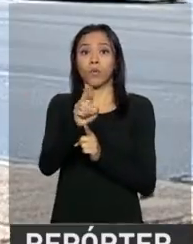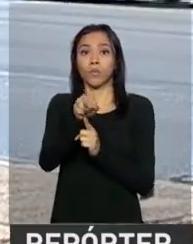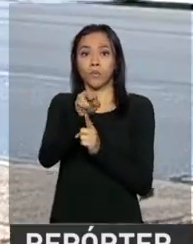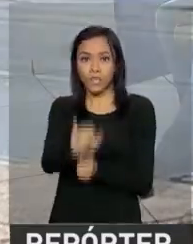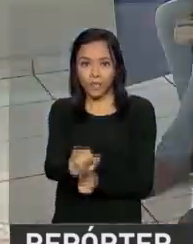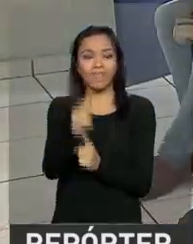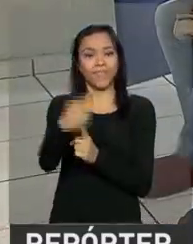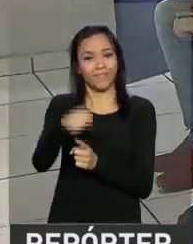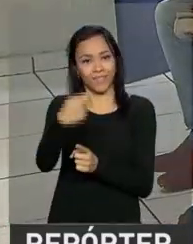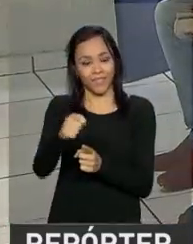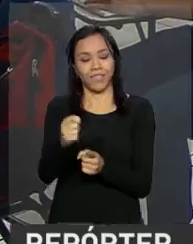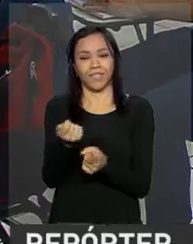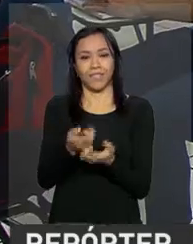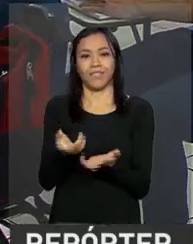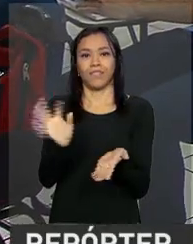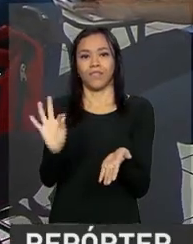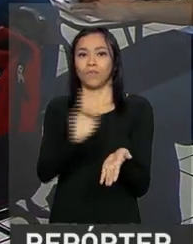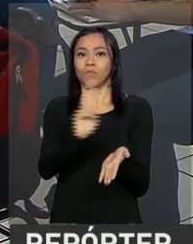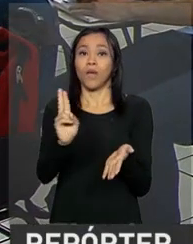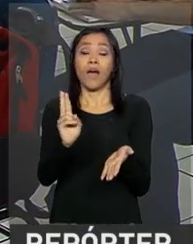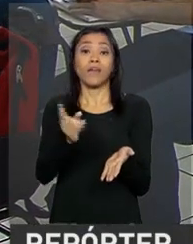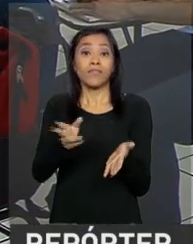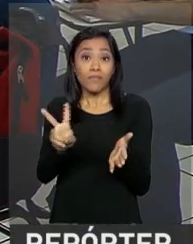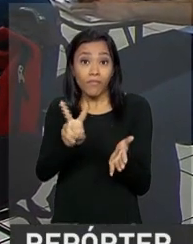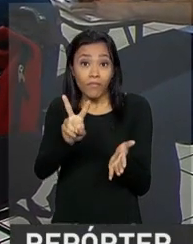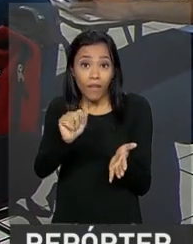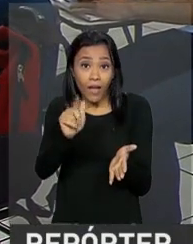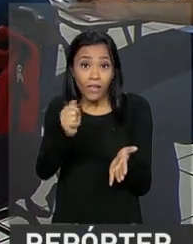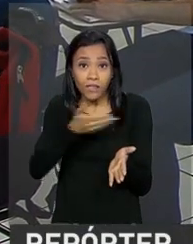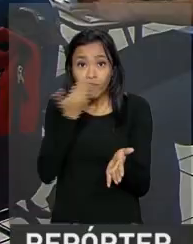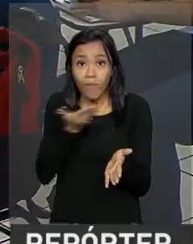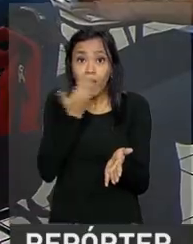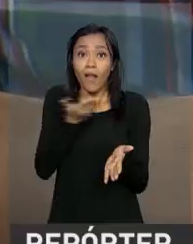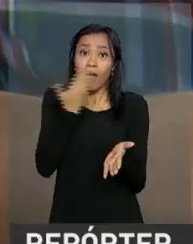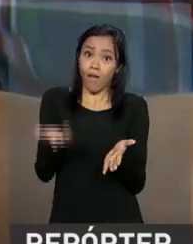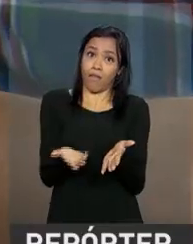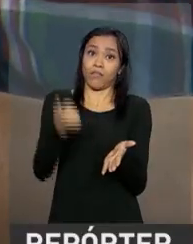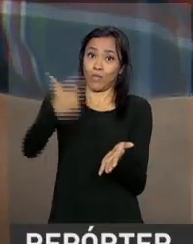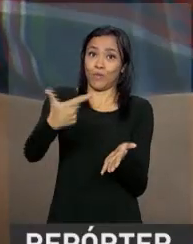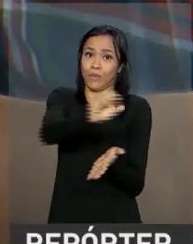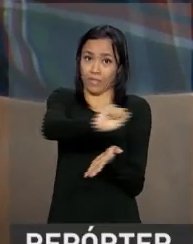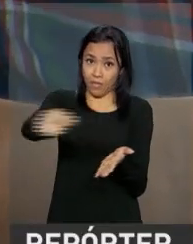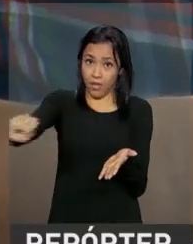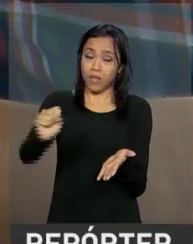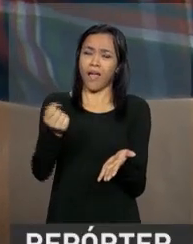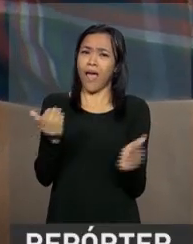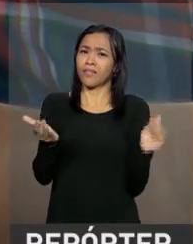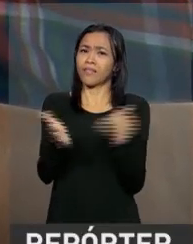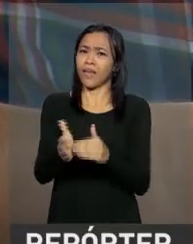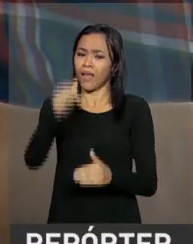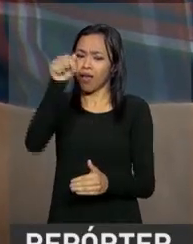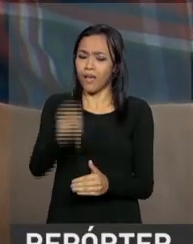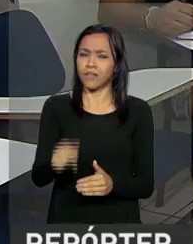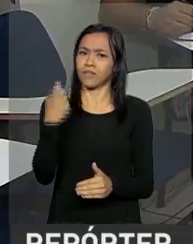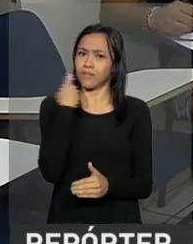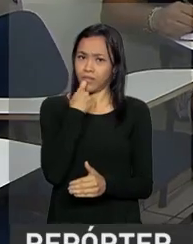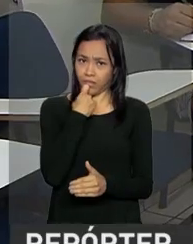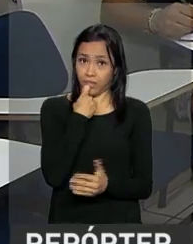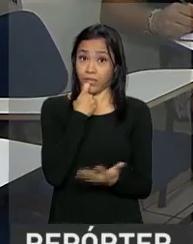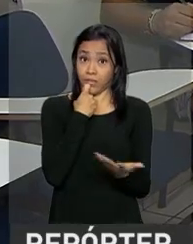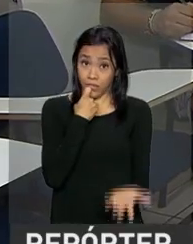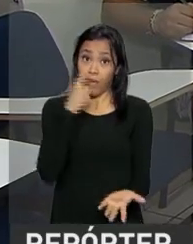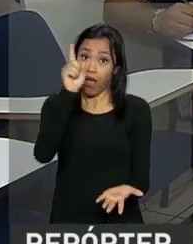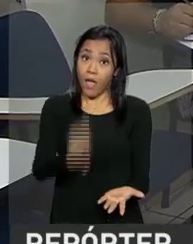se candidatar às vagas remanescentes do processo seletivo referentes ao segundo semestre até esta sexta-feira.